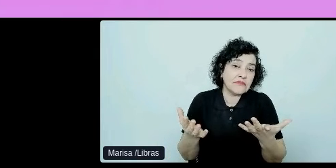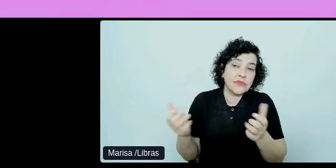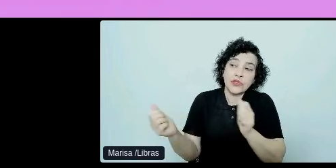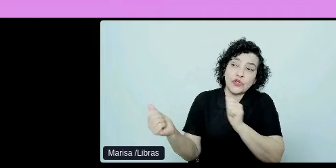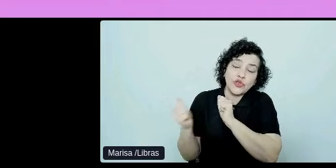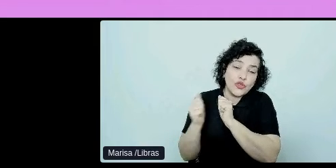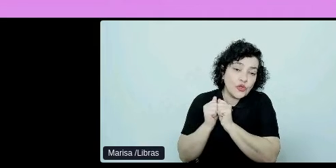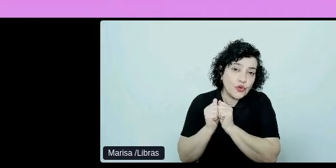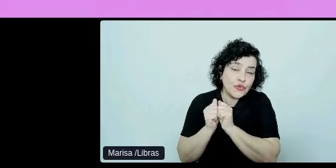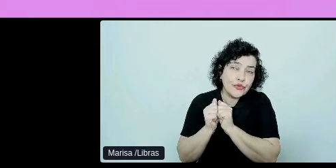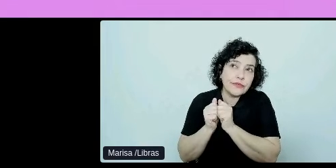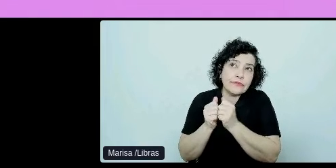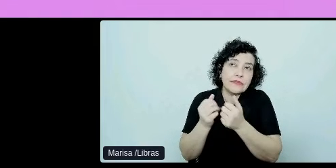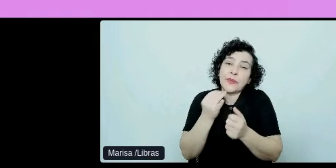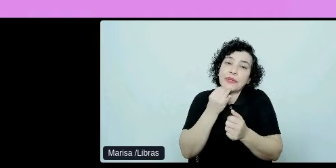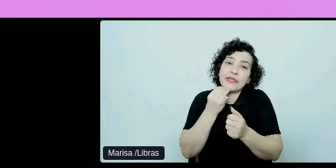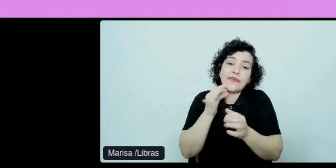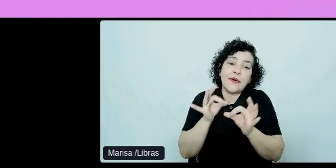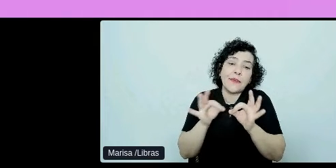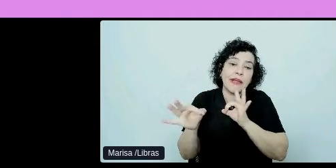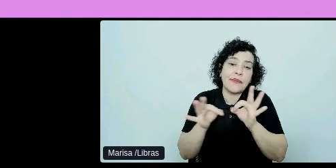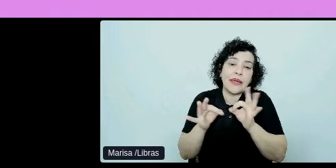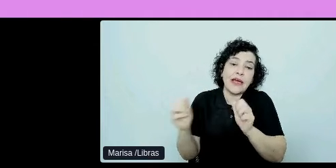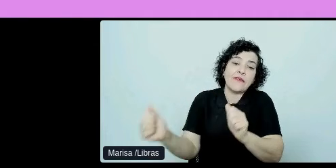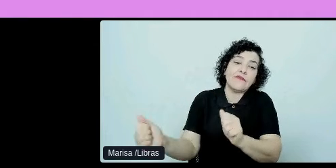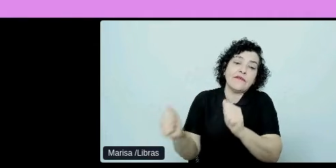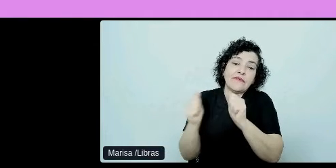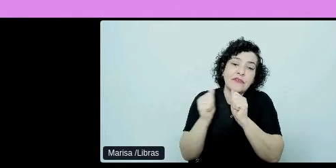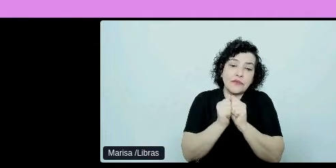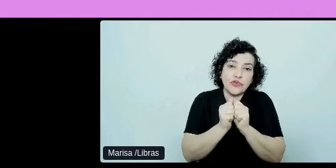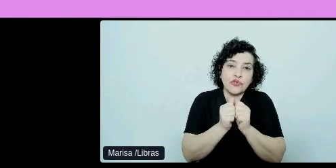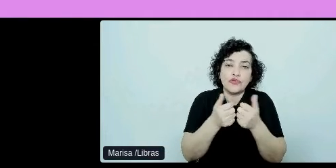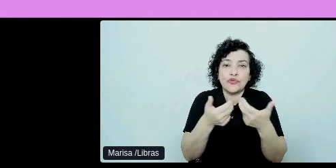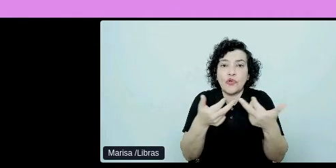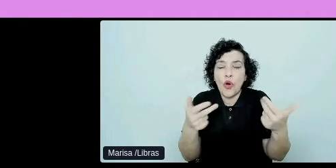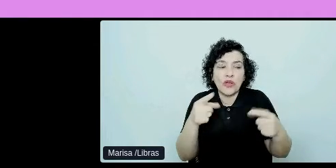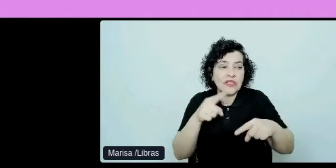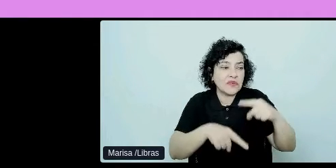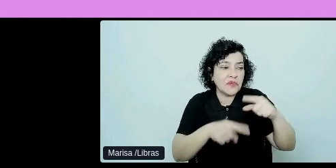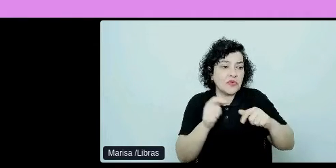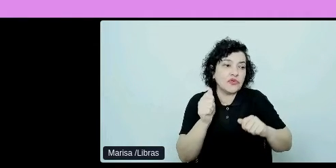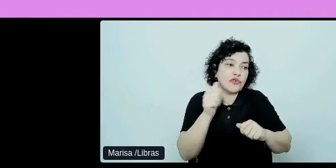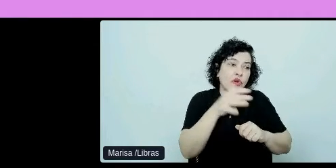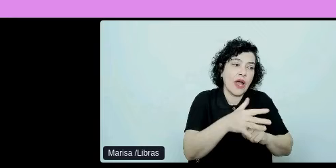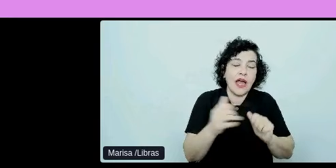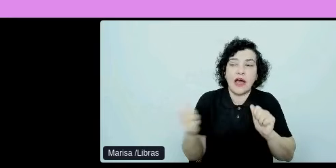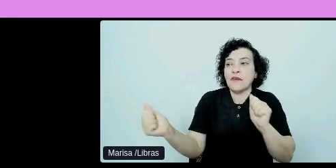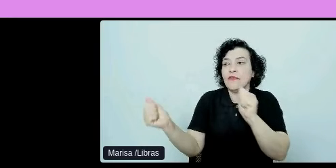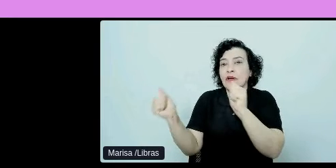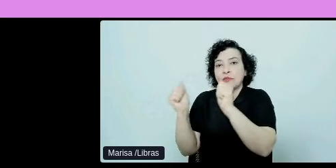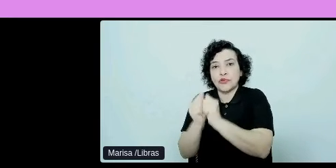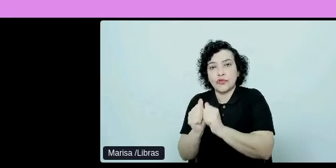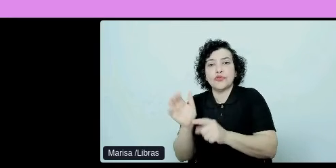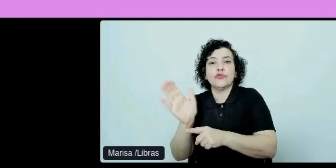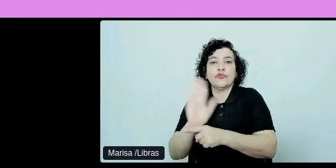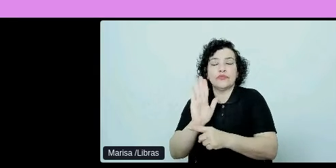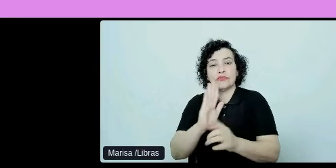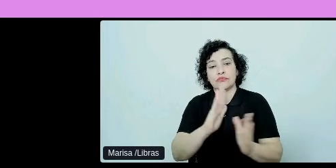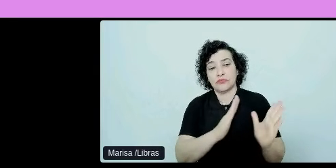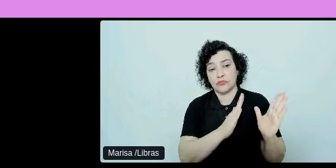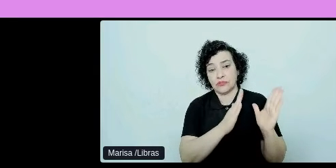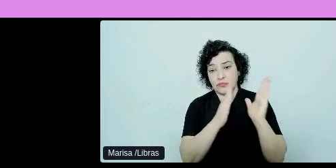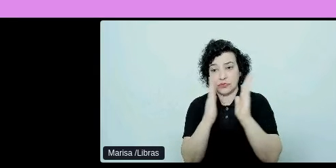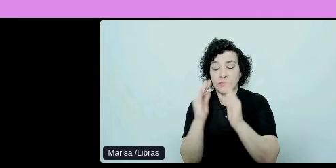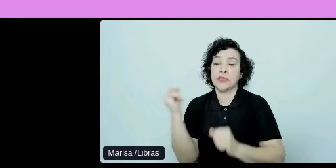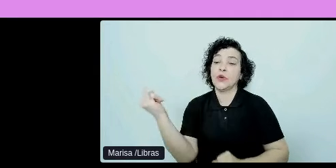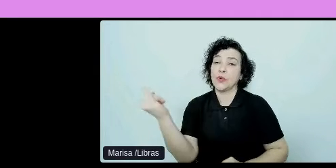juntos. Vamos jogar alguma coisa juntos, ou vamos assistir um filme. Alguns desses acordos podem ser cruciais ali para o dia a